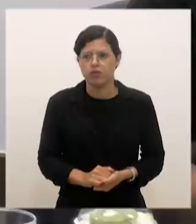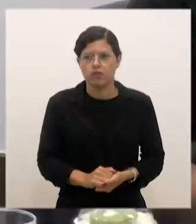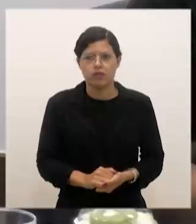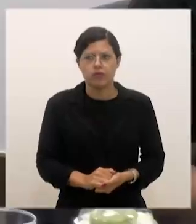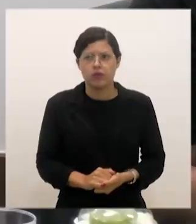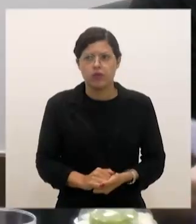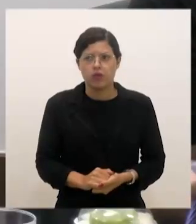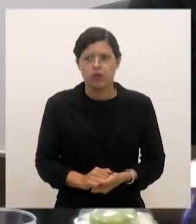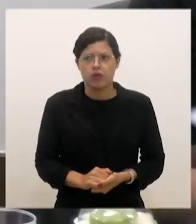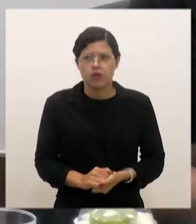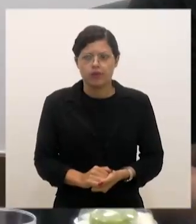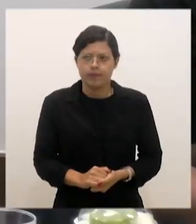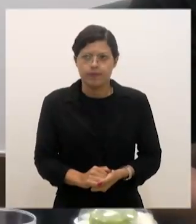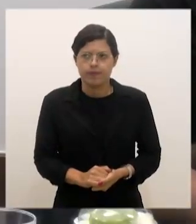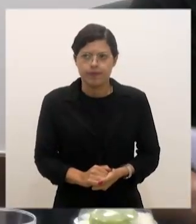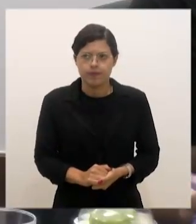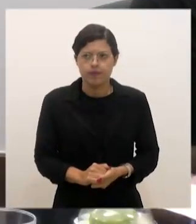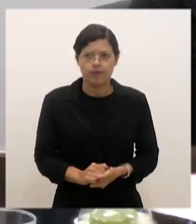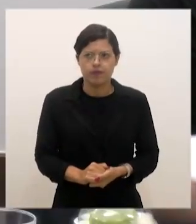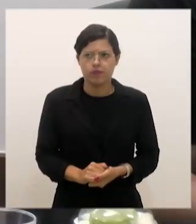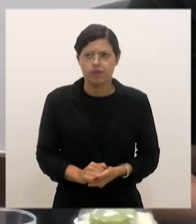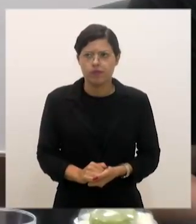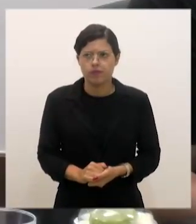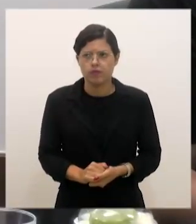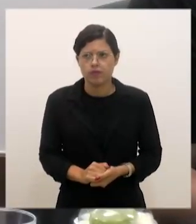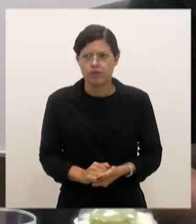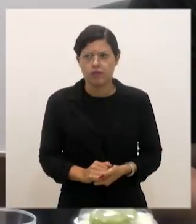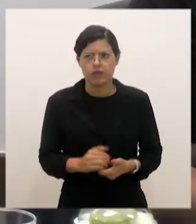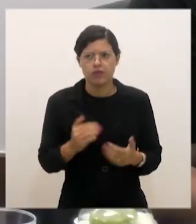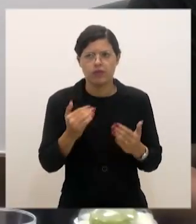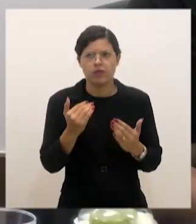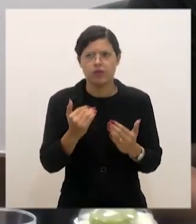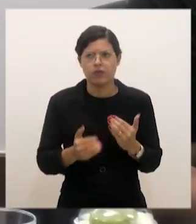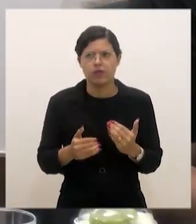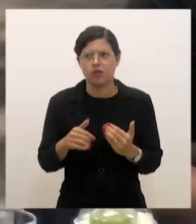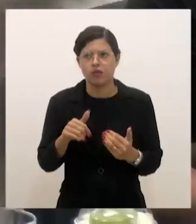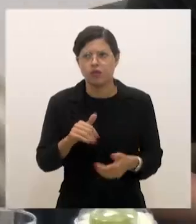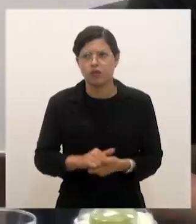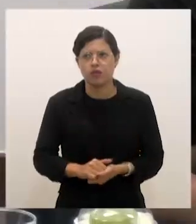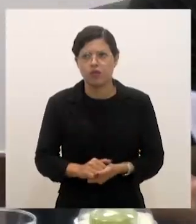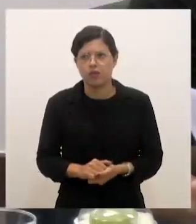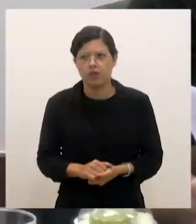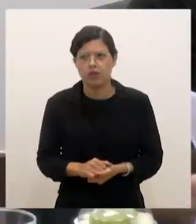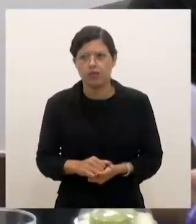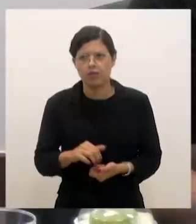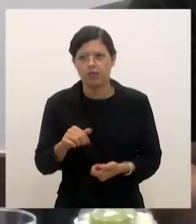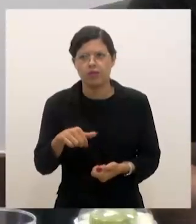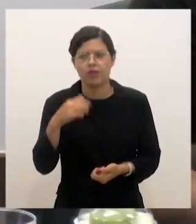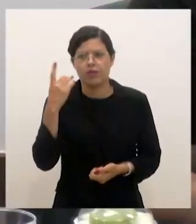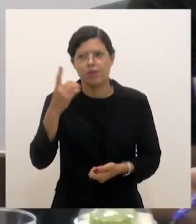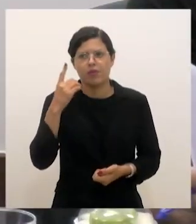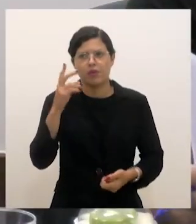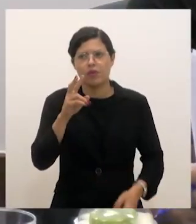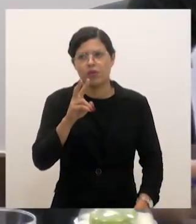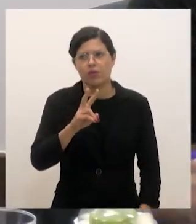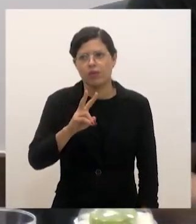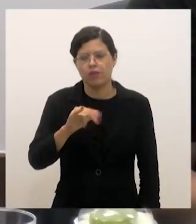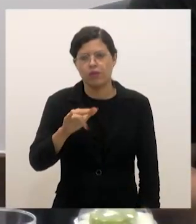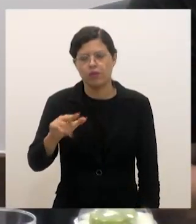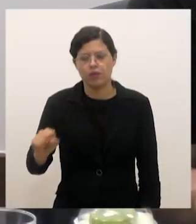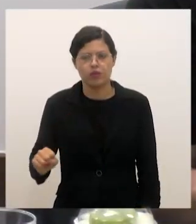Concomitantemente, a divergência, e estou chamando ali o deputado Vinícius Cozzolino.